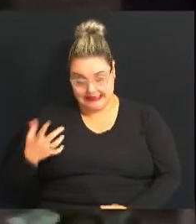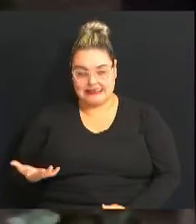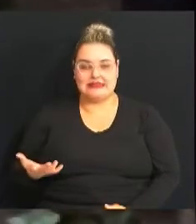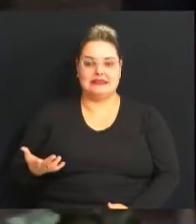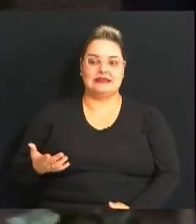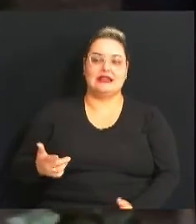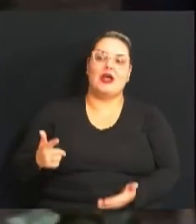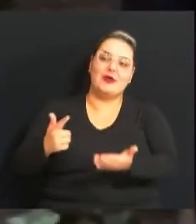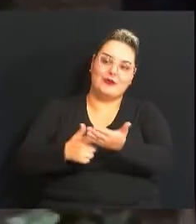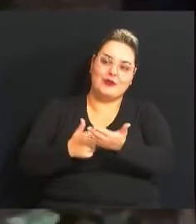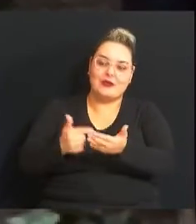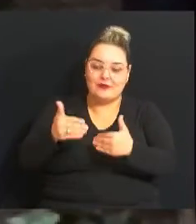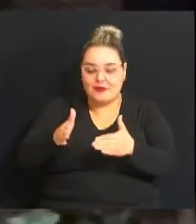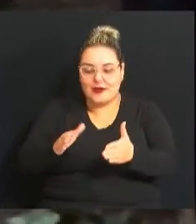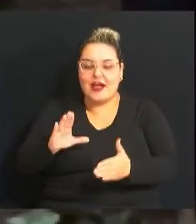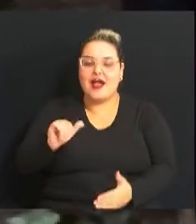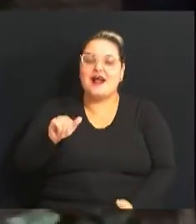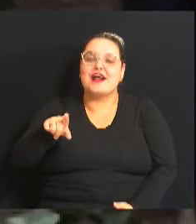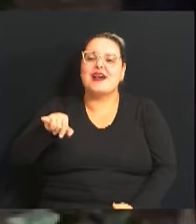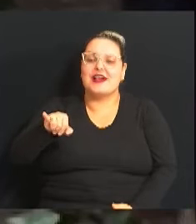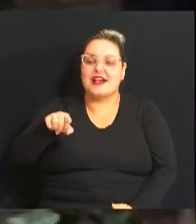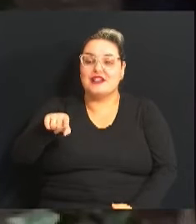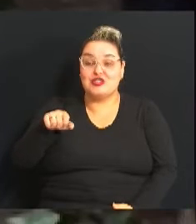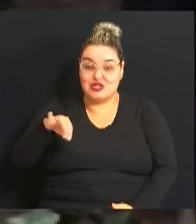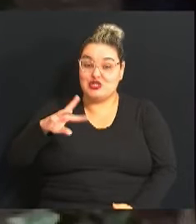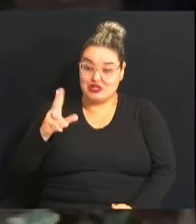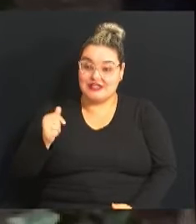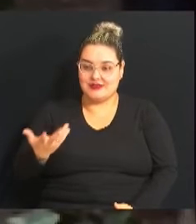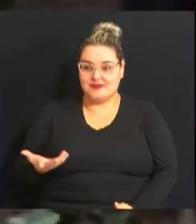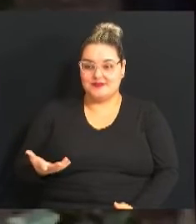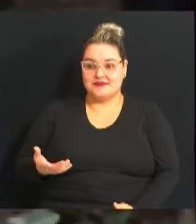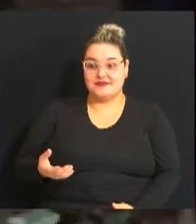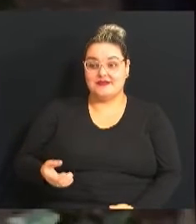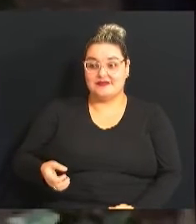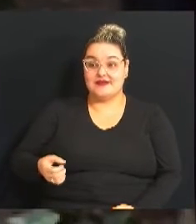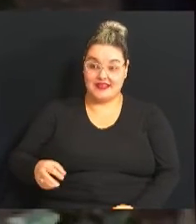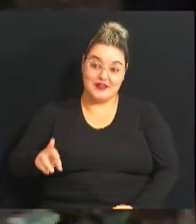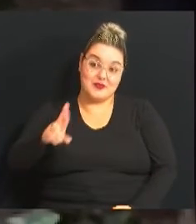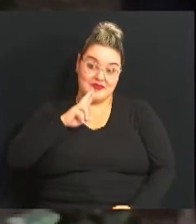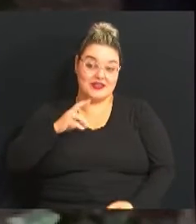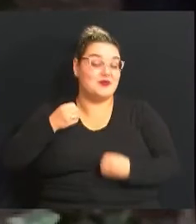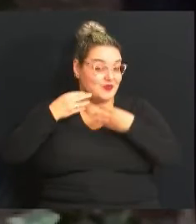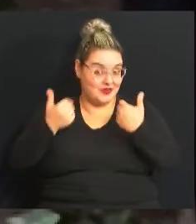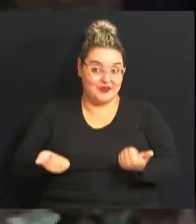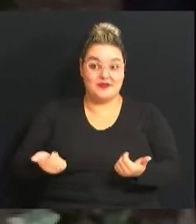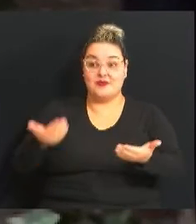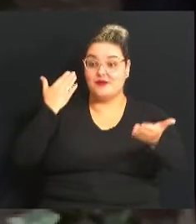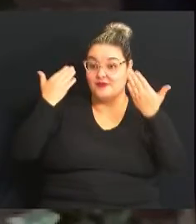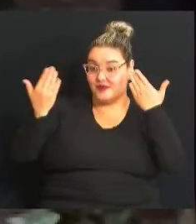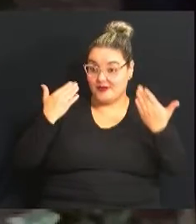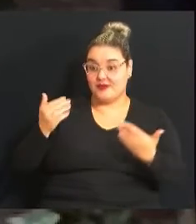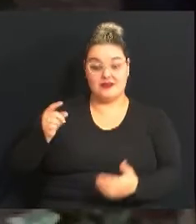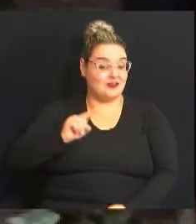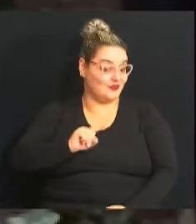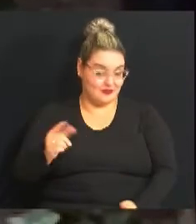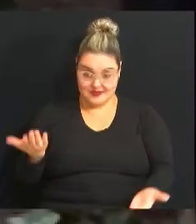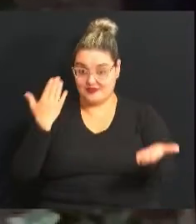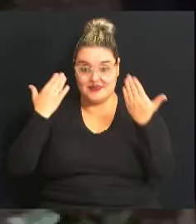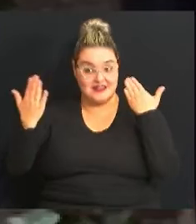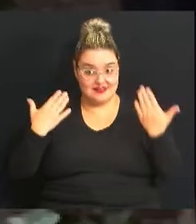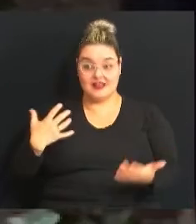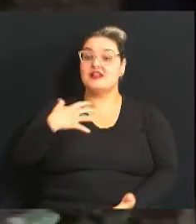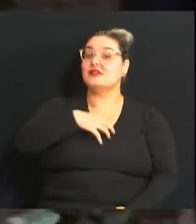está aí. O pessoal está dando um bom retorno, tanto psicólogos como não psicólogos. É uma